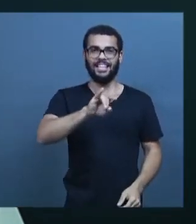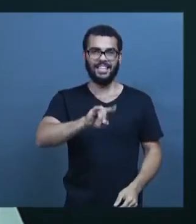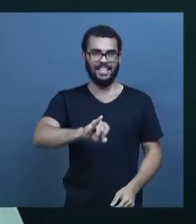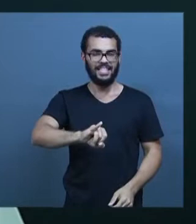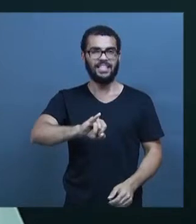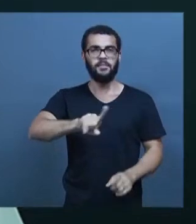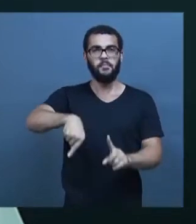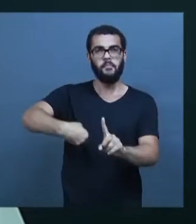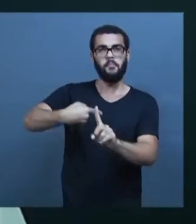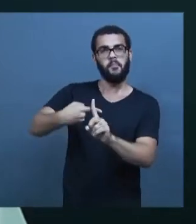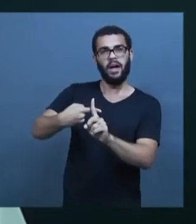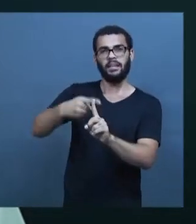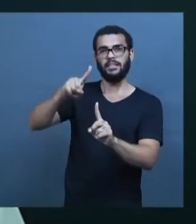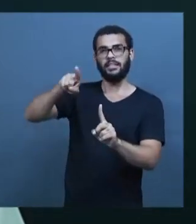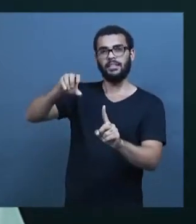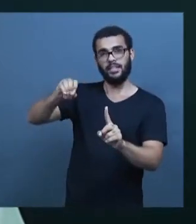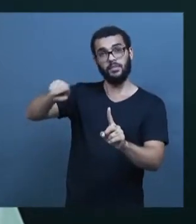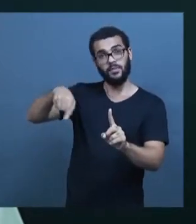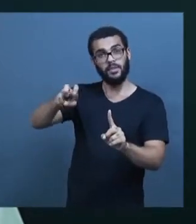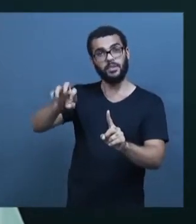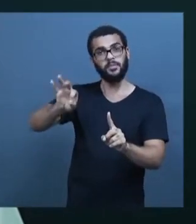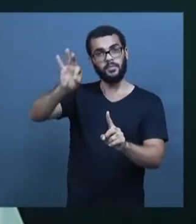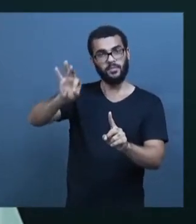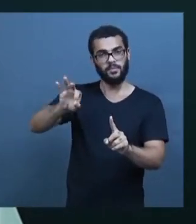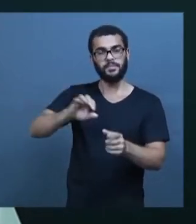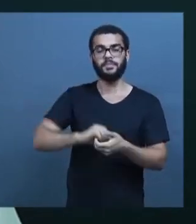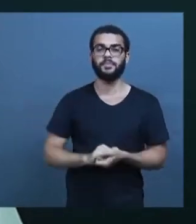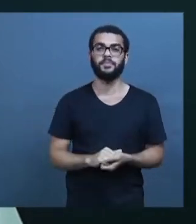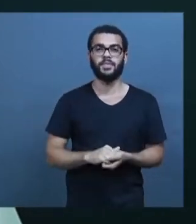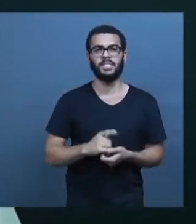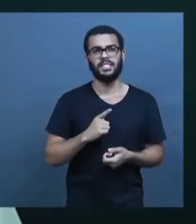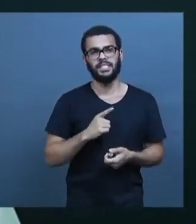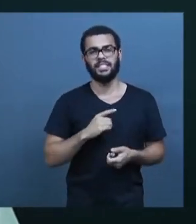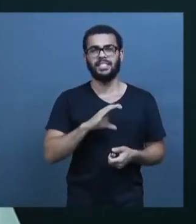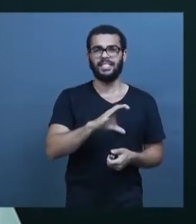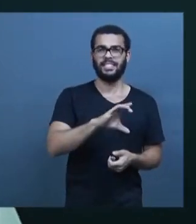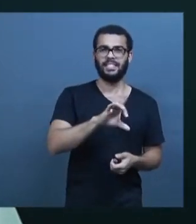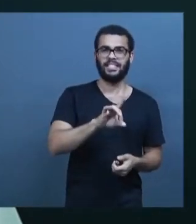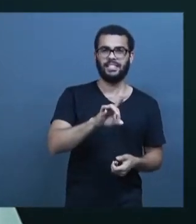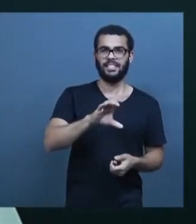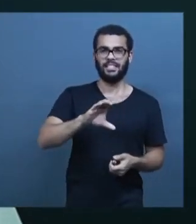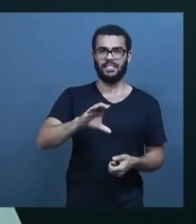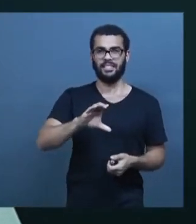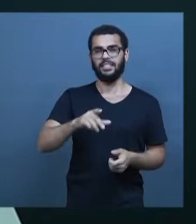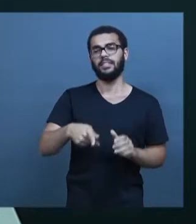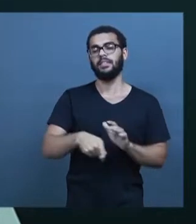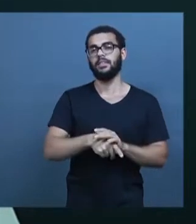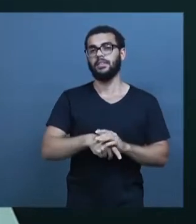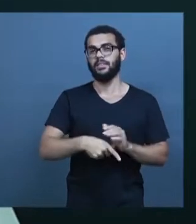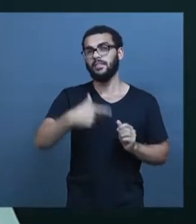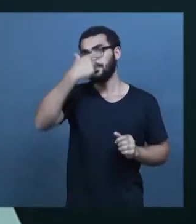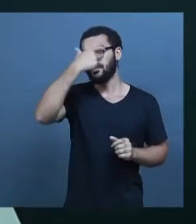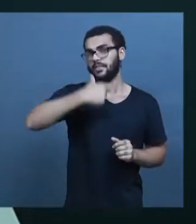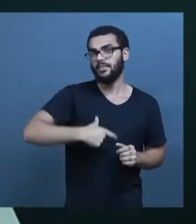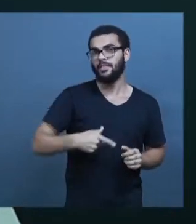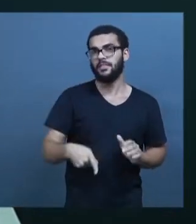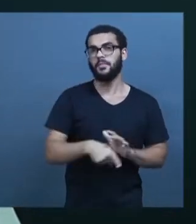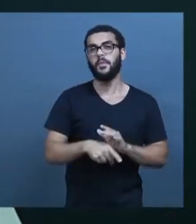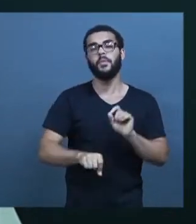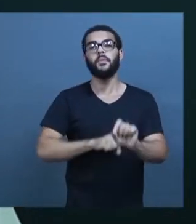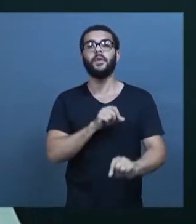torno de 1%. Tem linhas de CDC, crédito direto ao consumidor, que é o capital de